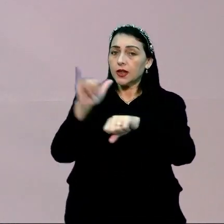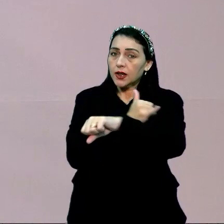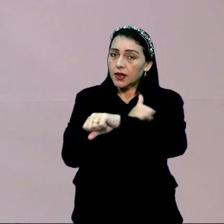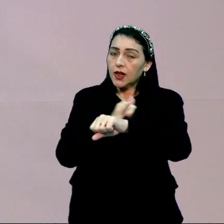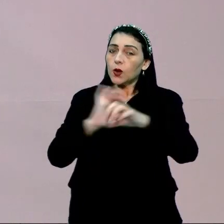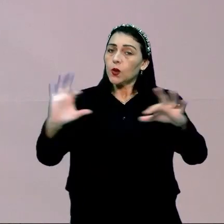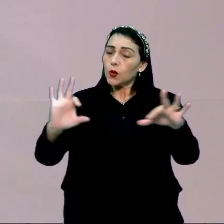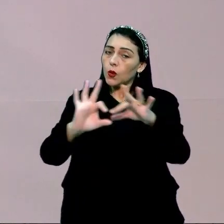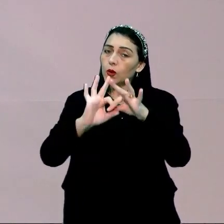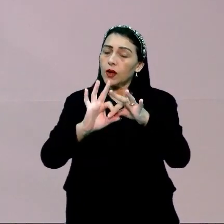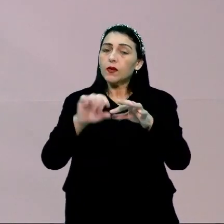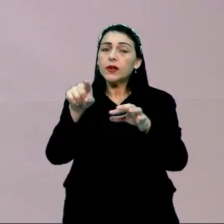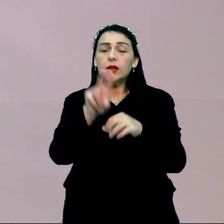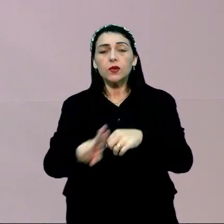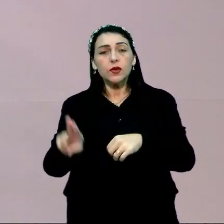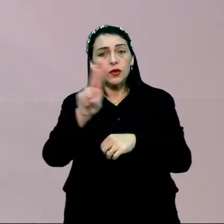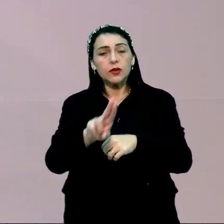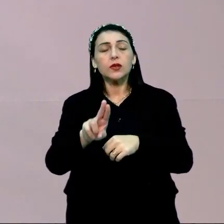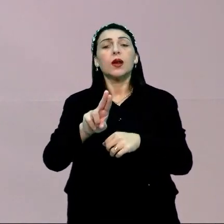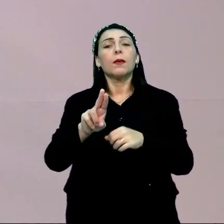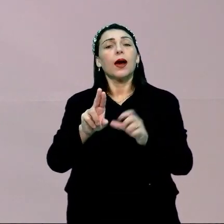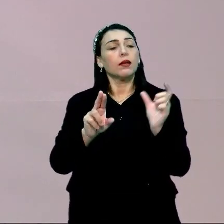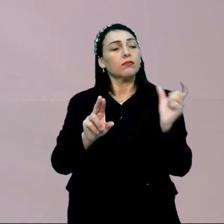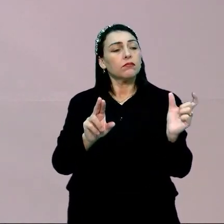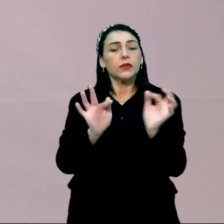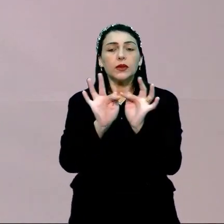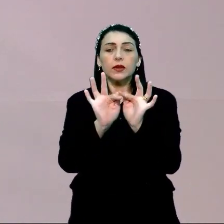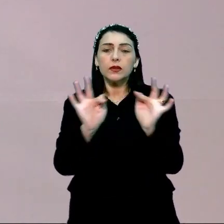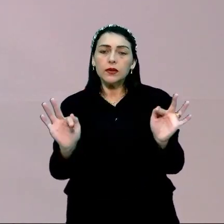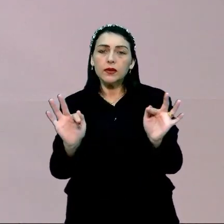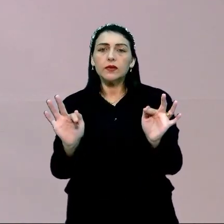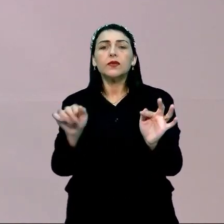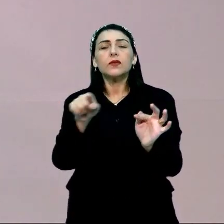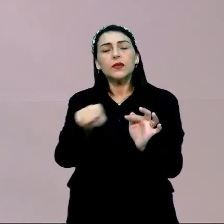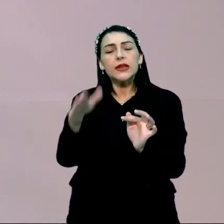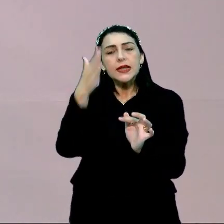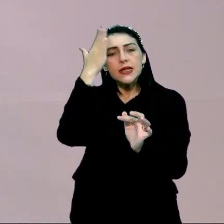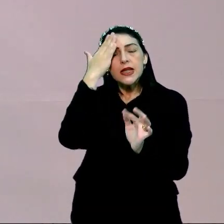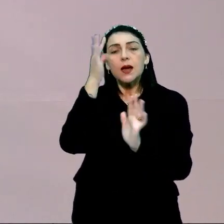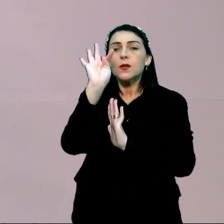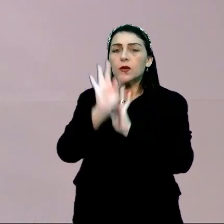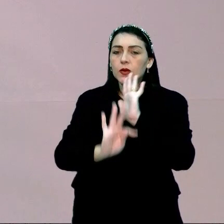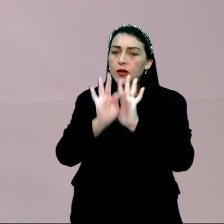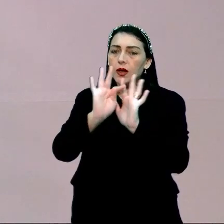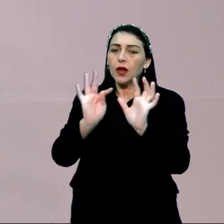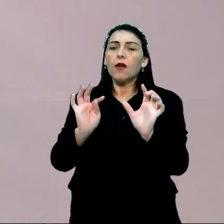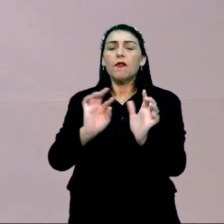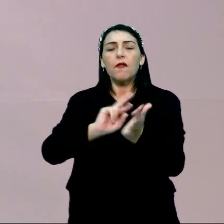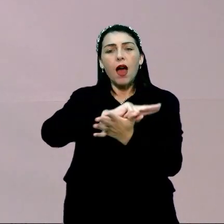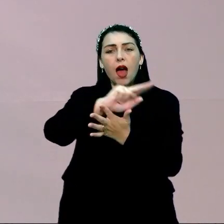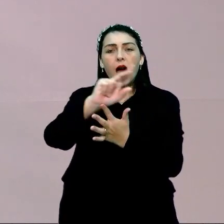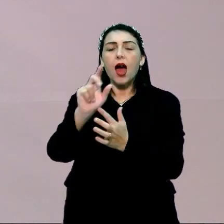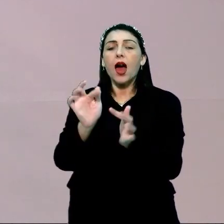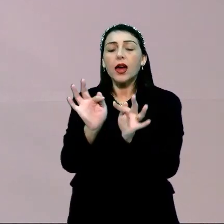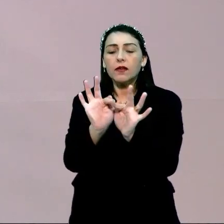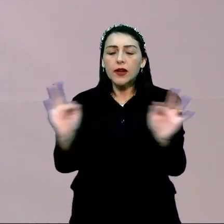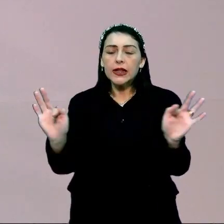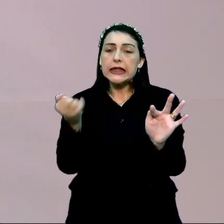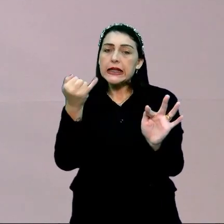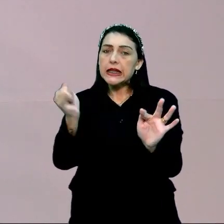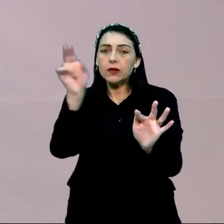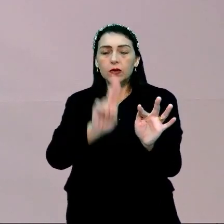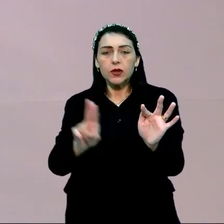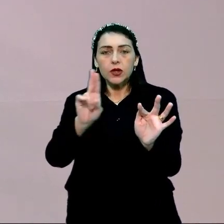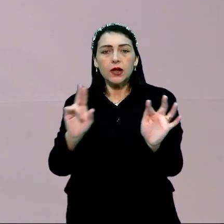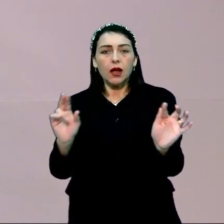aqueles conectivos que vocês utilizam para juntar as frases de vocês. Vocês sabem que um texto é uma junção de várias frases. Se você não